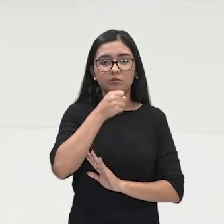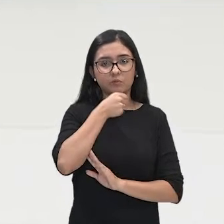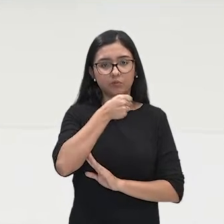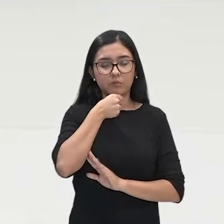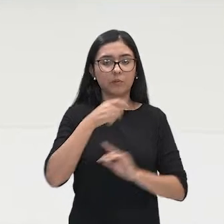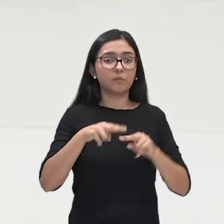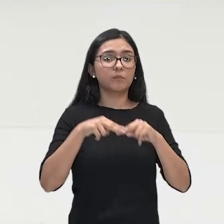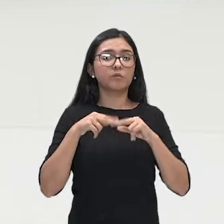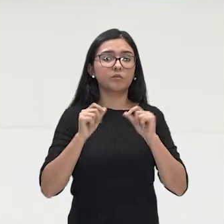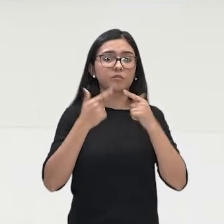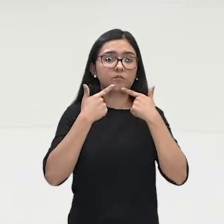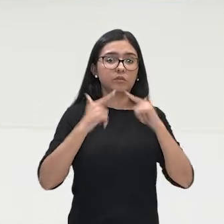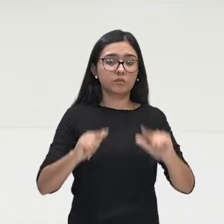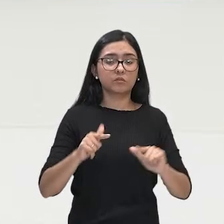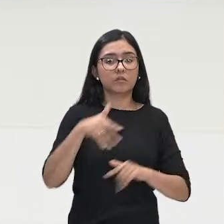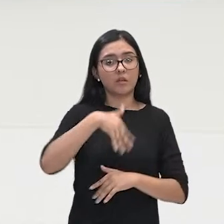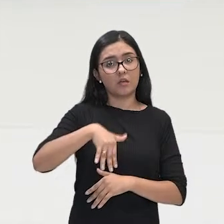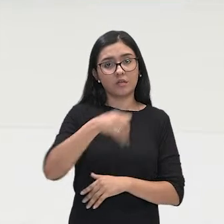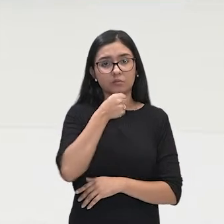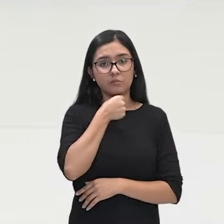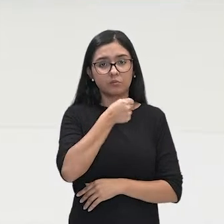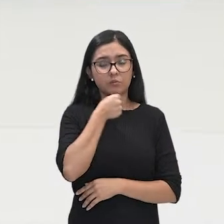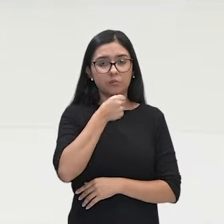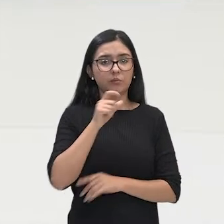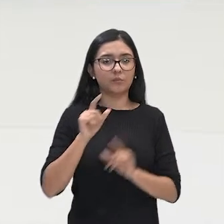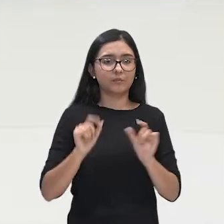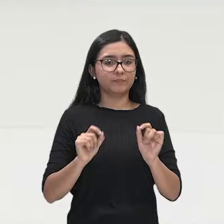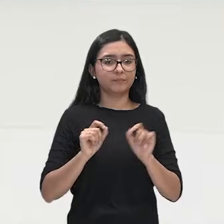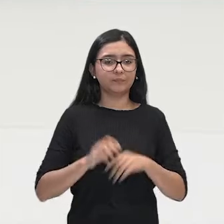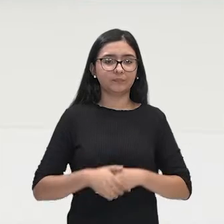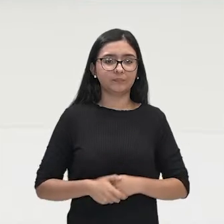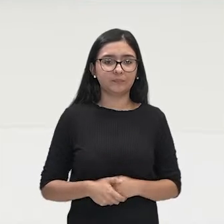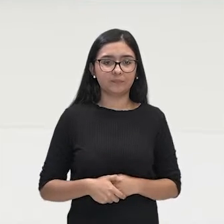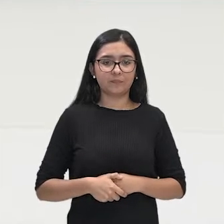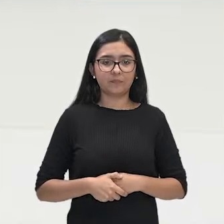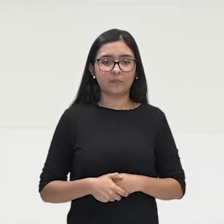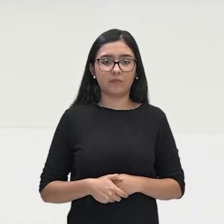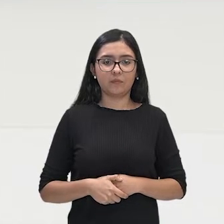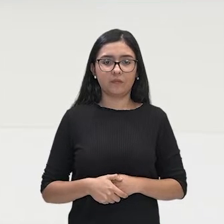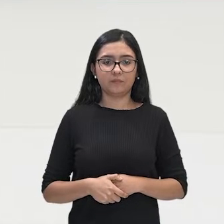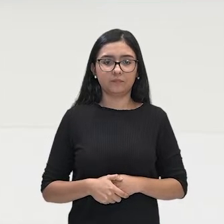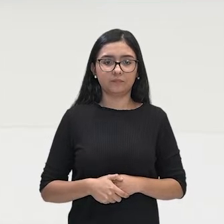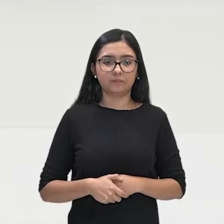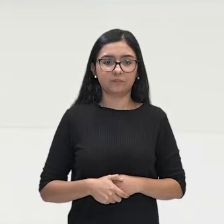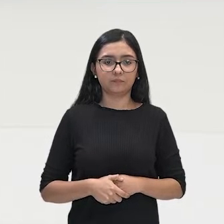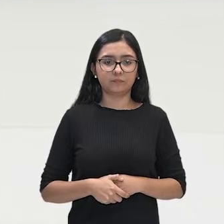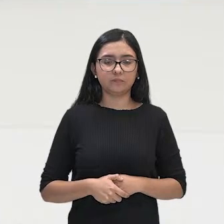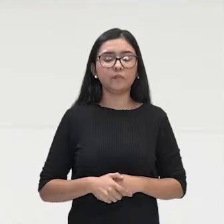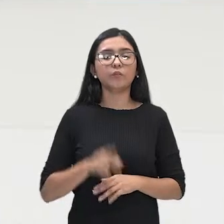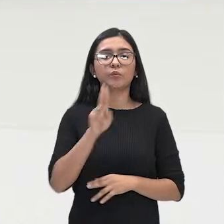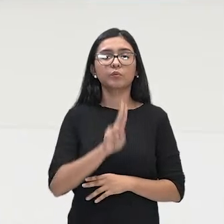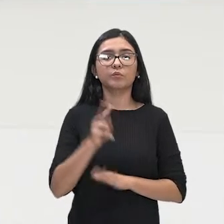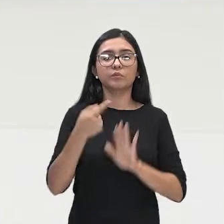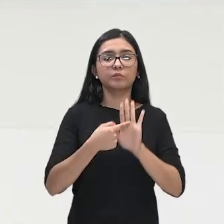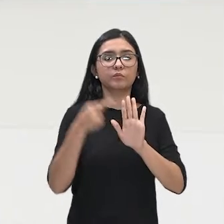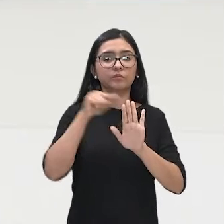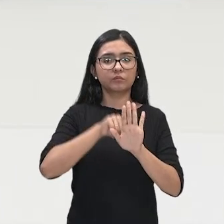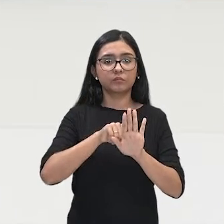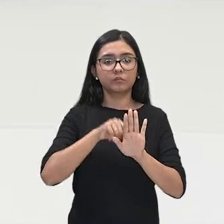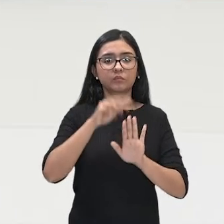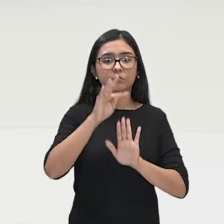na linguagem jornalística, né, nos termos que são utilizadas metáforas, nos